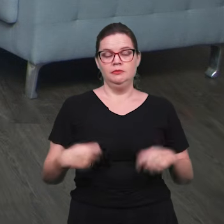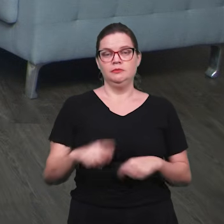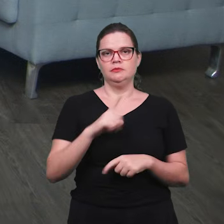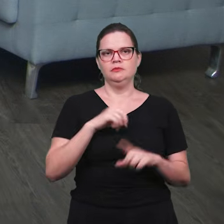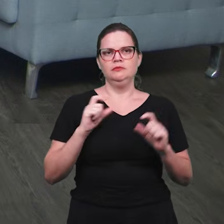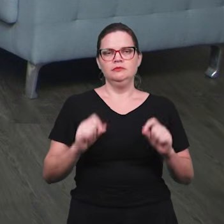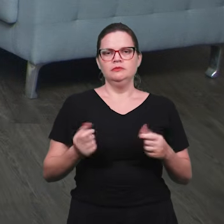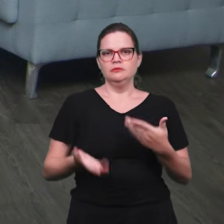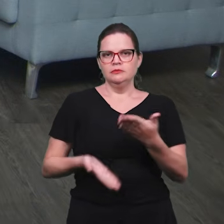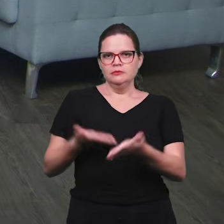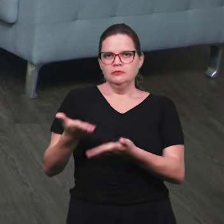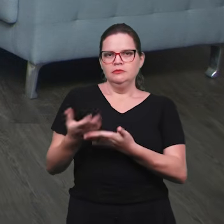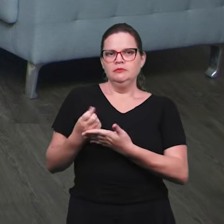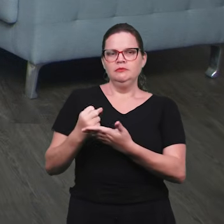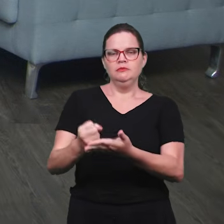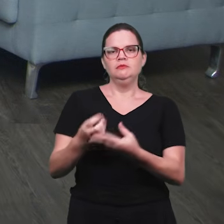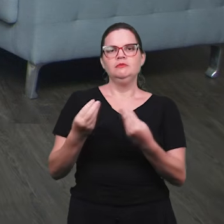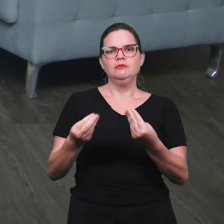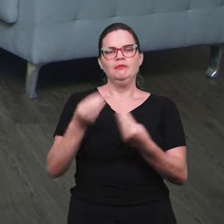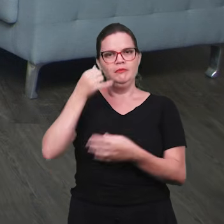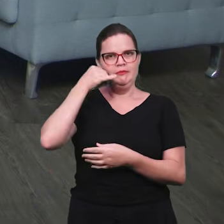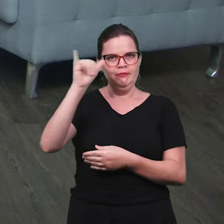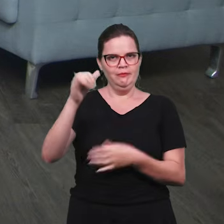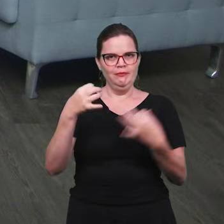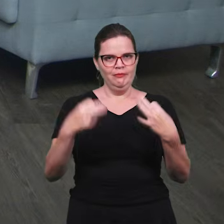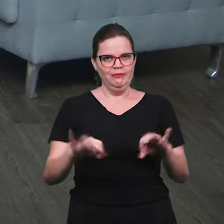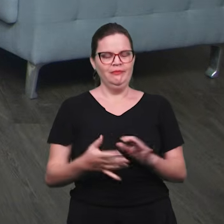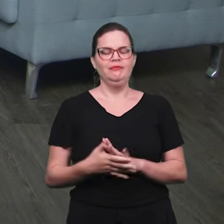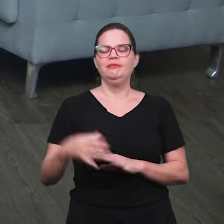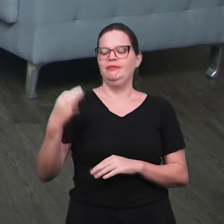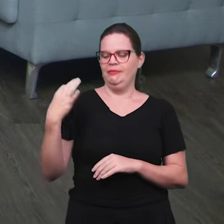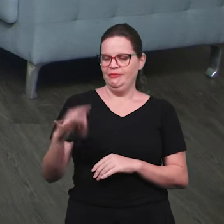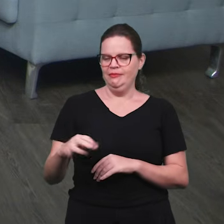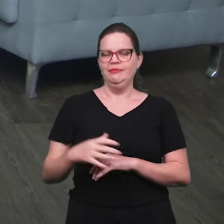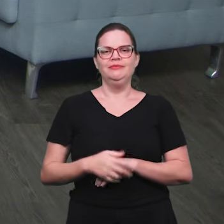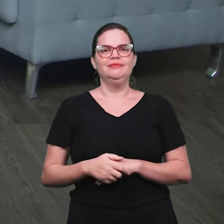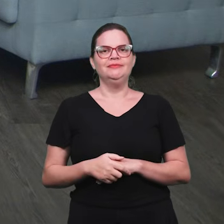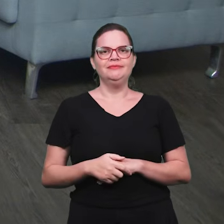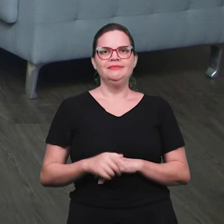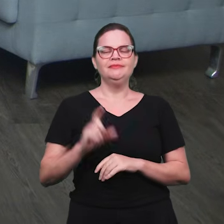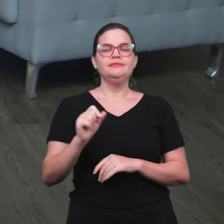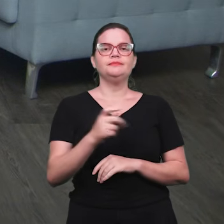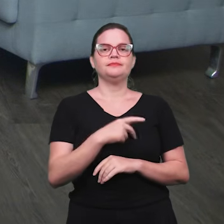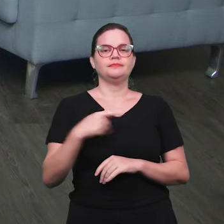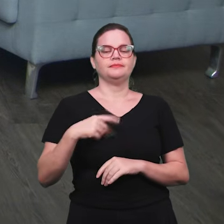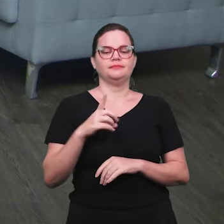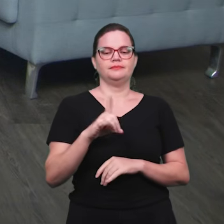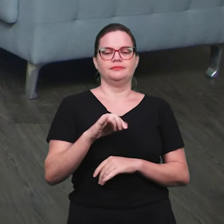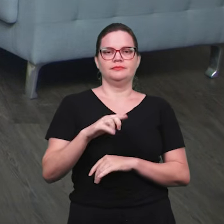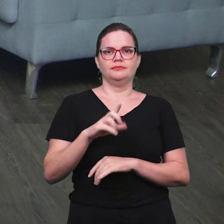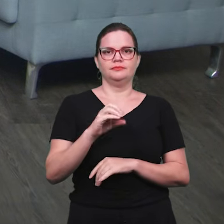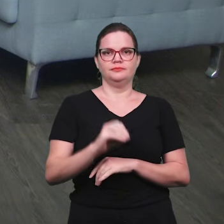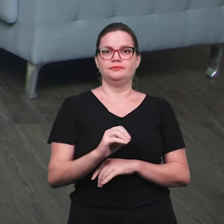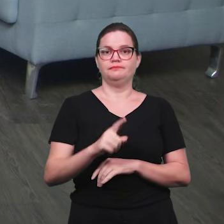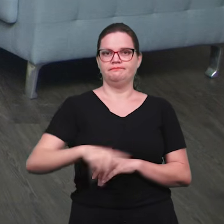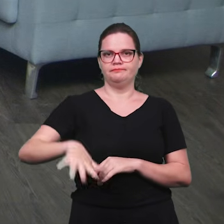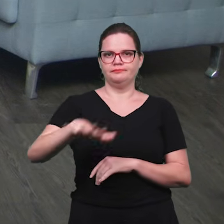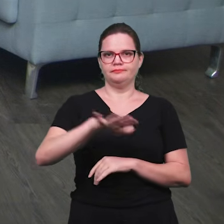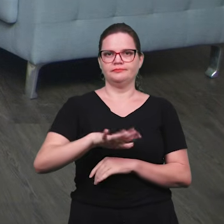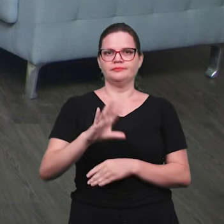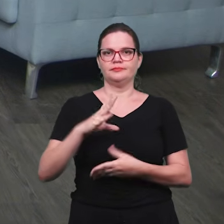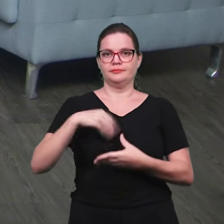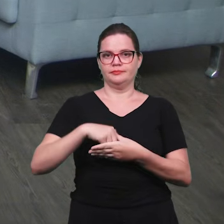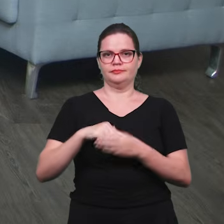acontecer uma assistência preventiva. Exatamente. Tem que haver uma assistência preventiva. E aí, pastor Diogo, quando a gente olha num